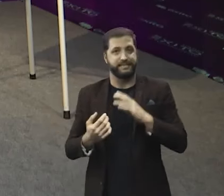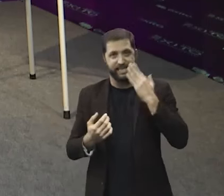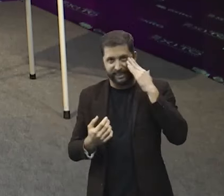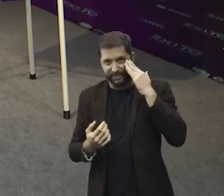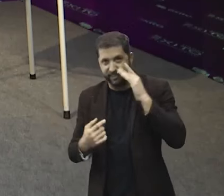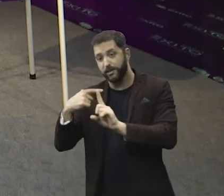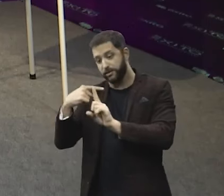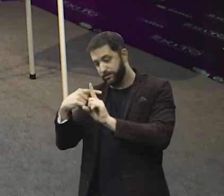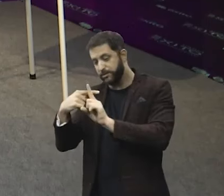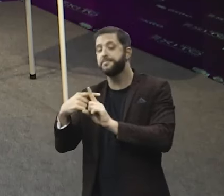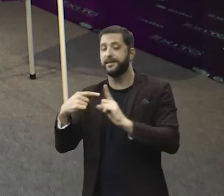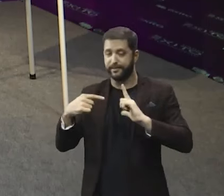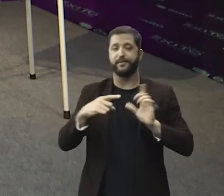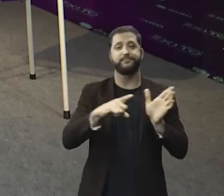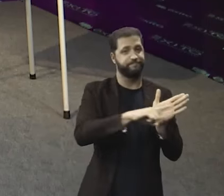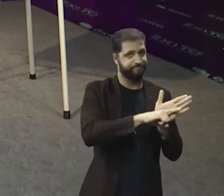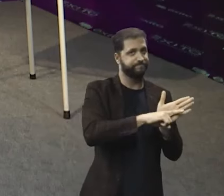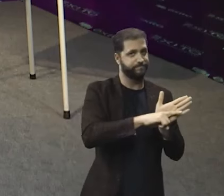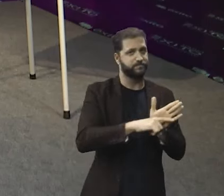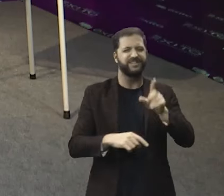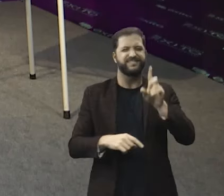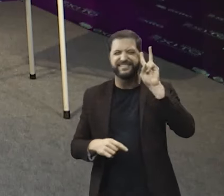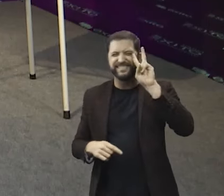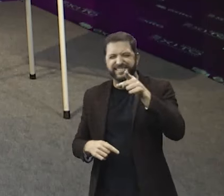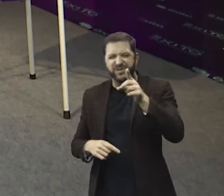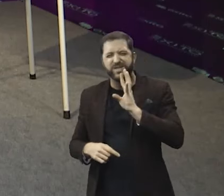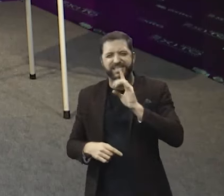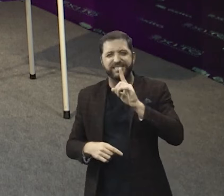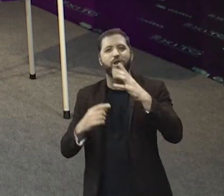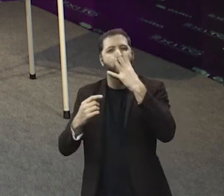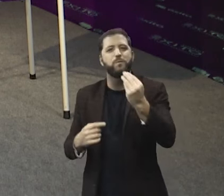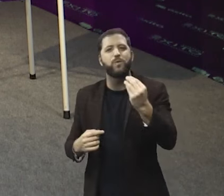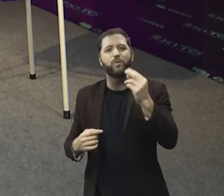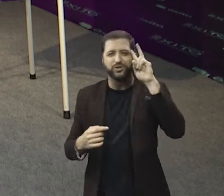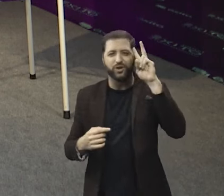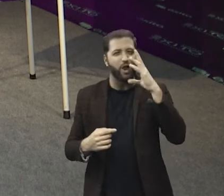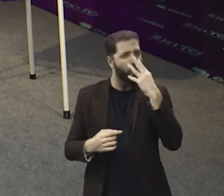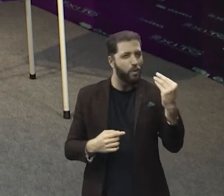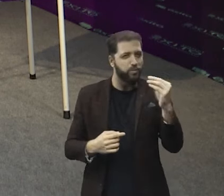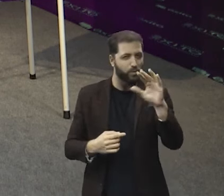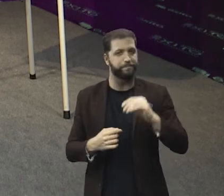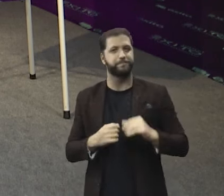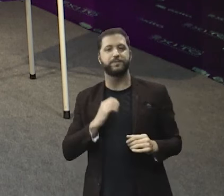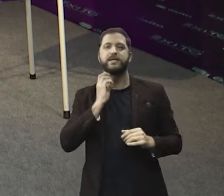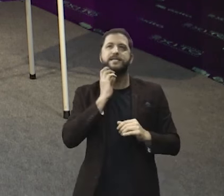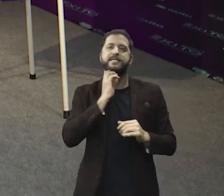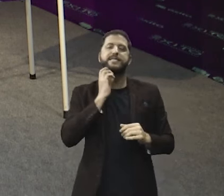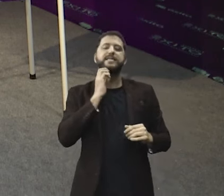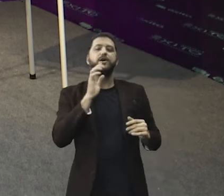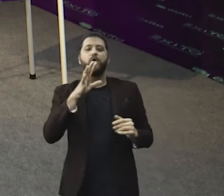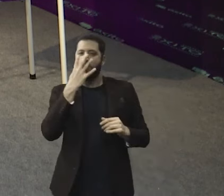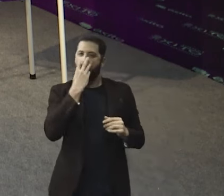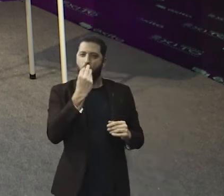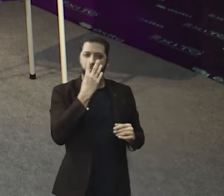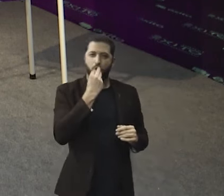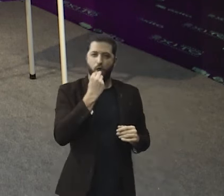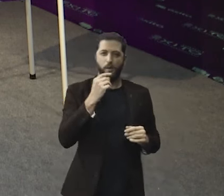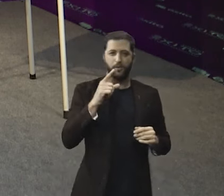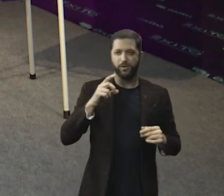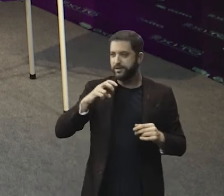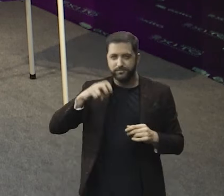maldições existe uma historinha não sei se você já ouviu do Lobo né o lobo é assim ele o Lobinho chega no ouvidinho da